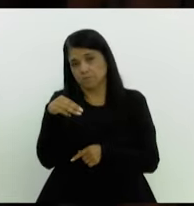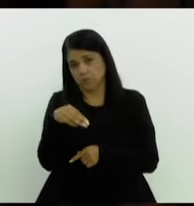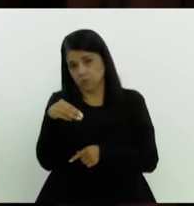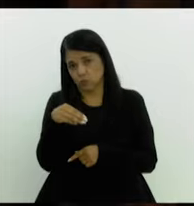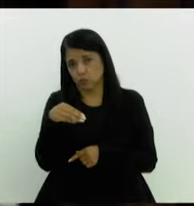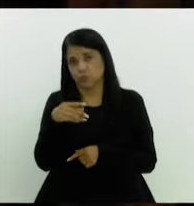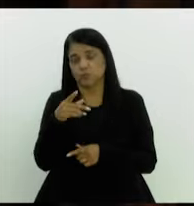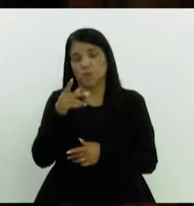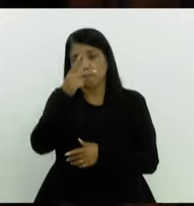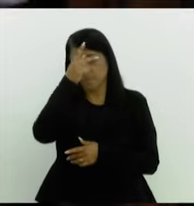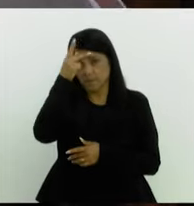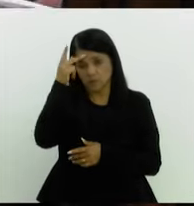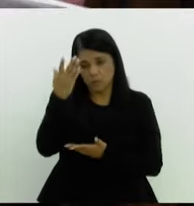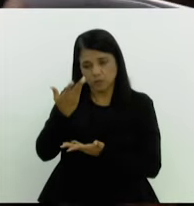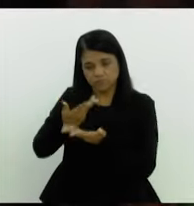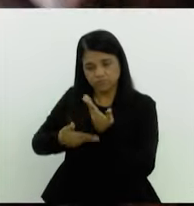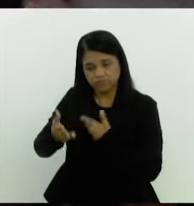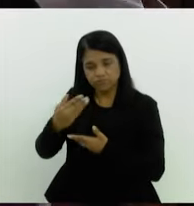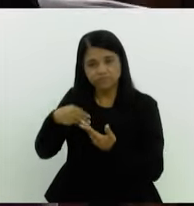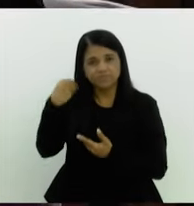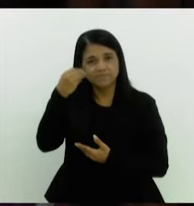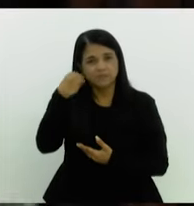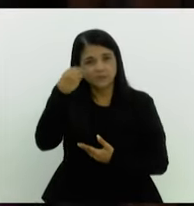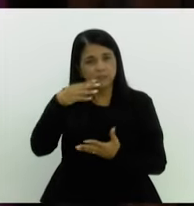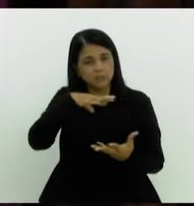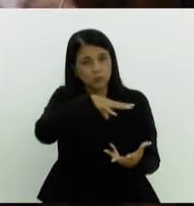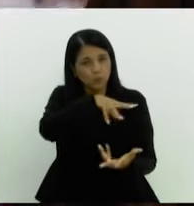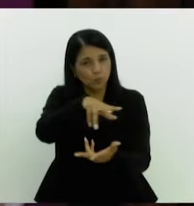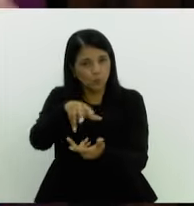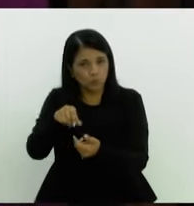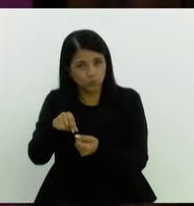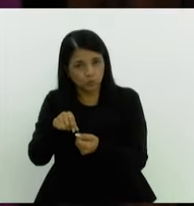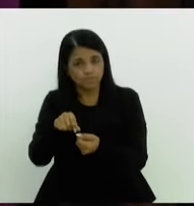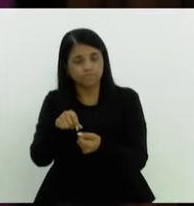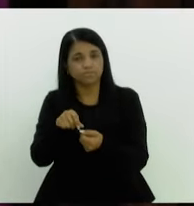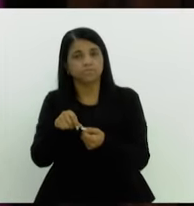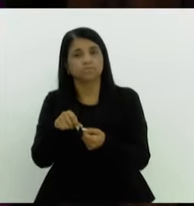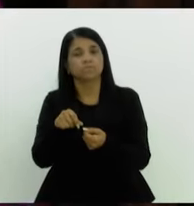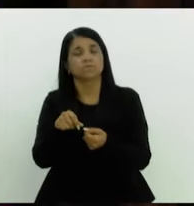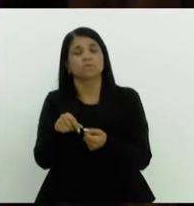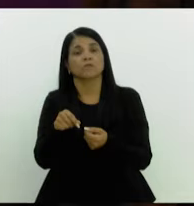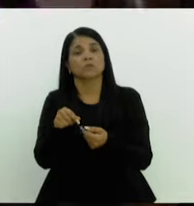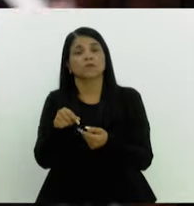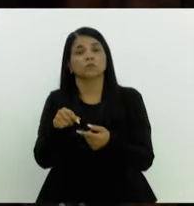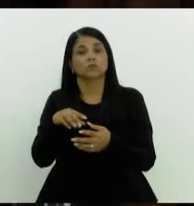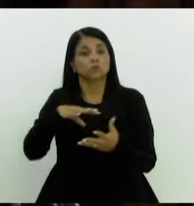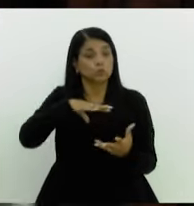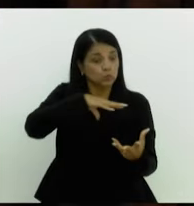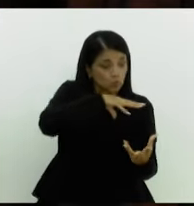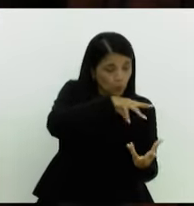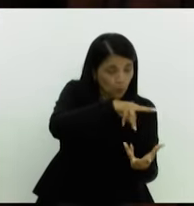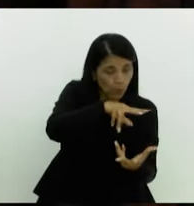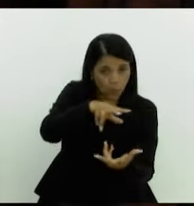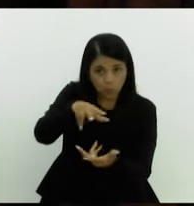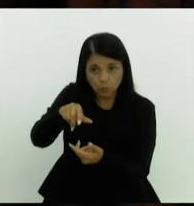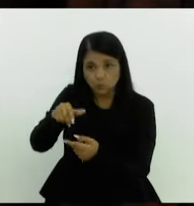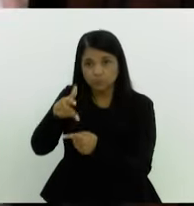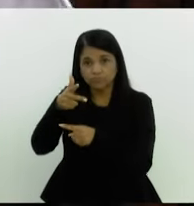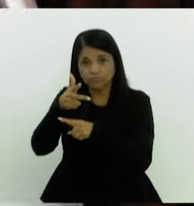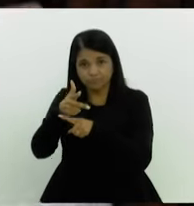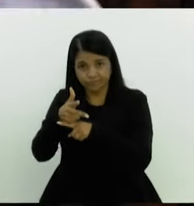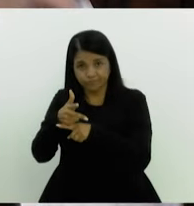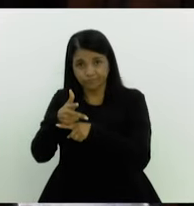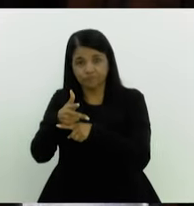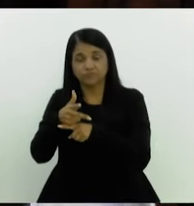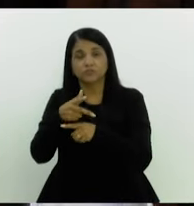compartilham experiência sobre diversos assuntos no mundo inteiro vai fazer uma rodada no mundo inteiro só para discutir